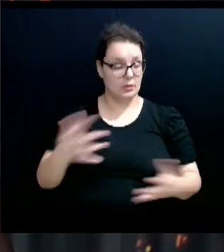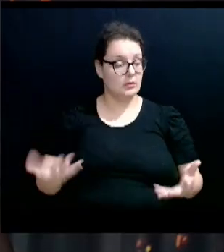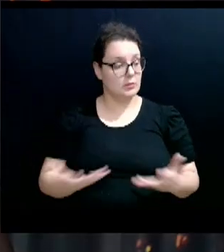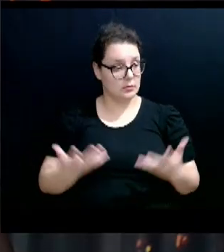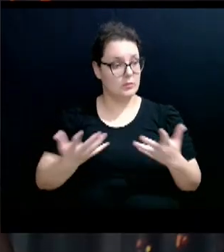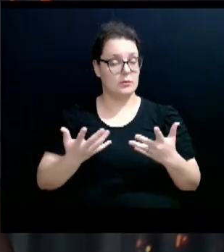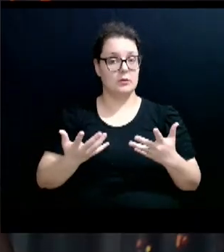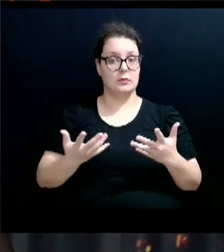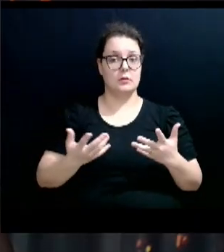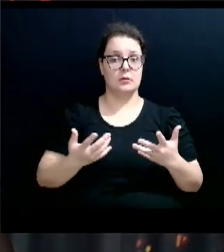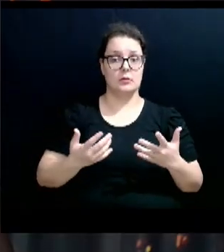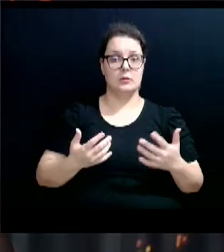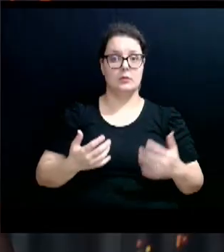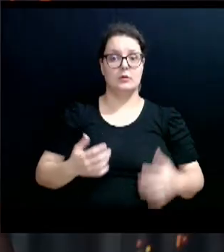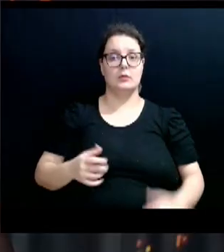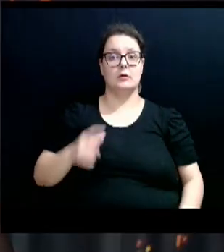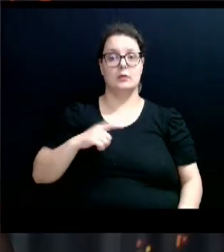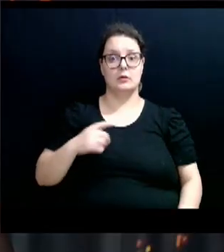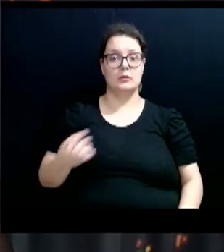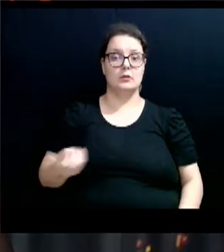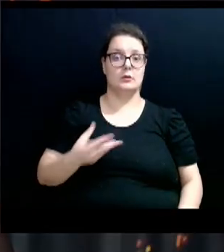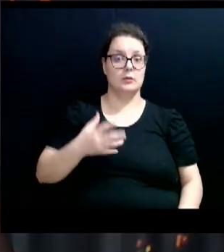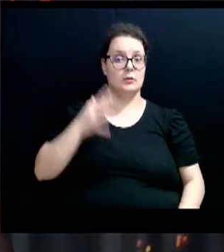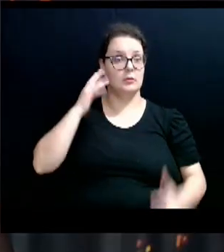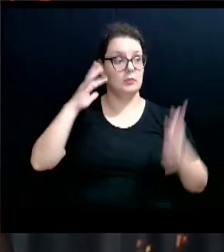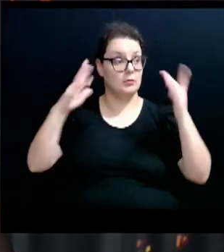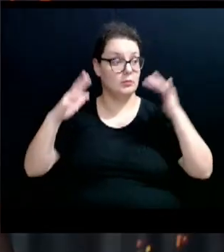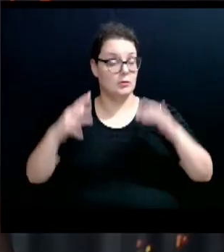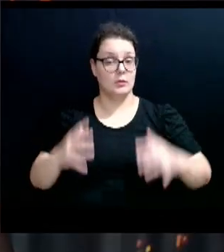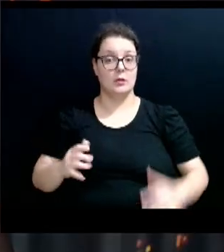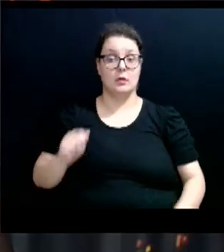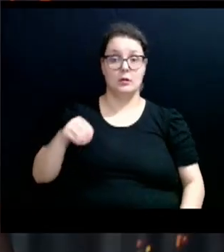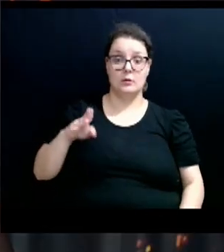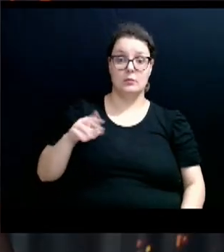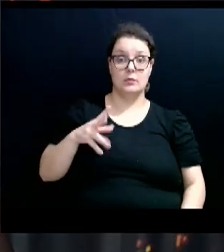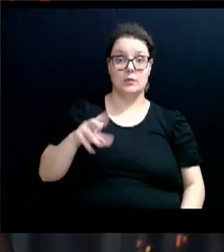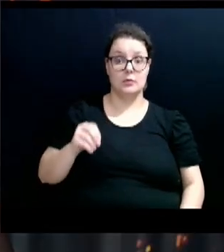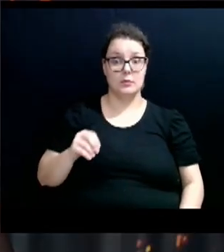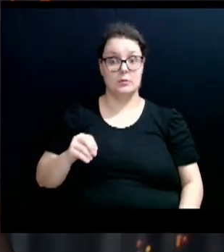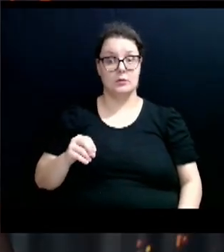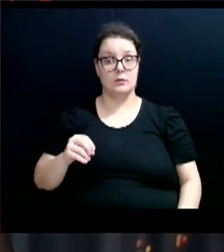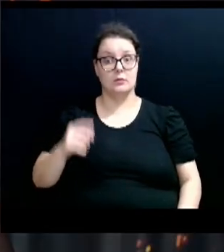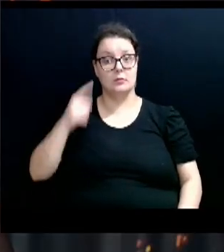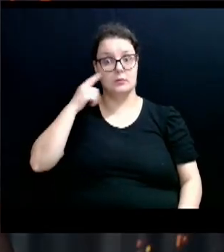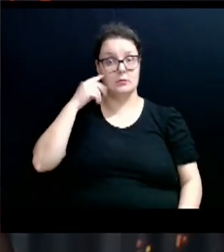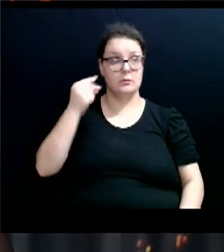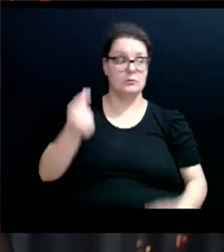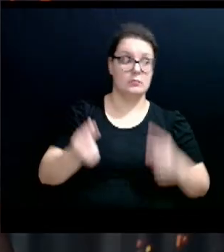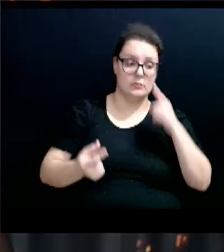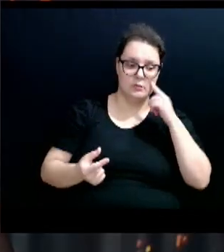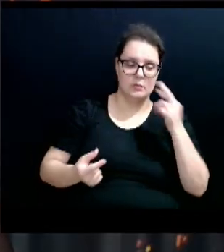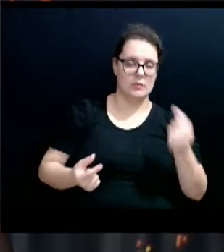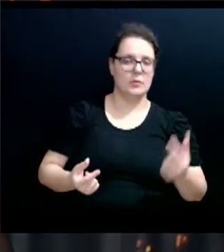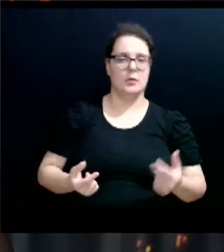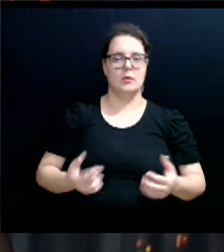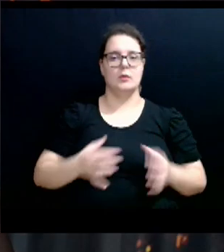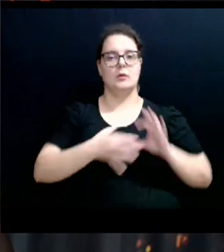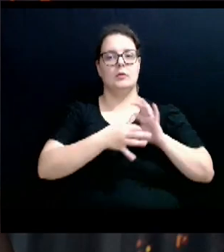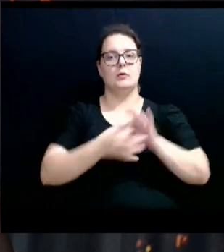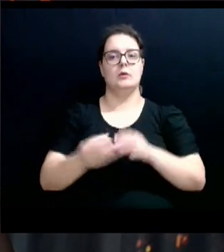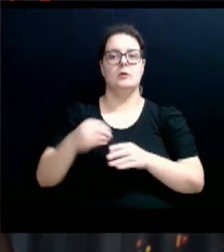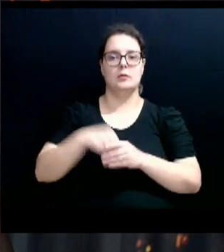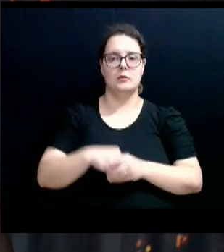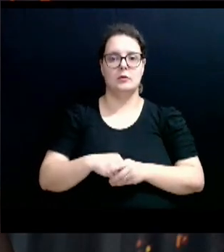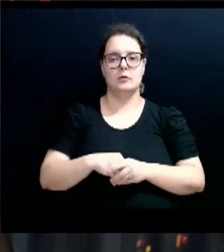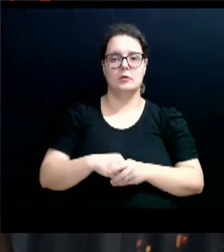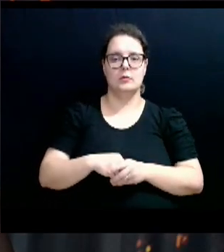a ter novos sonhos, ambições, né, realizações. E para isso, o contexto que a gente está inserido, que aí aqui eu abordo algo